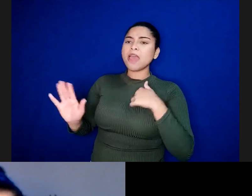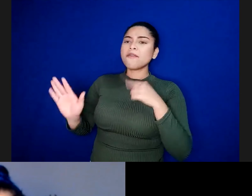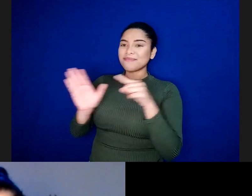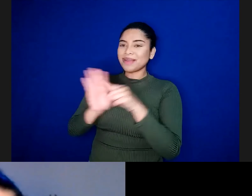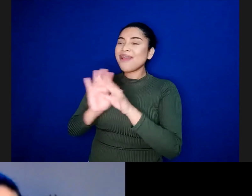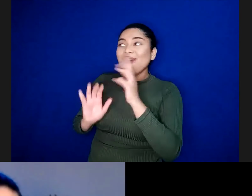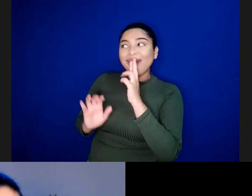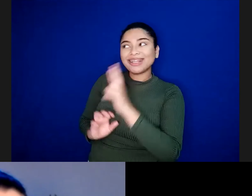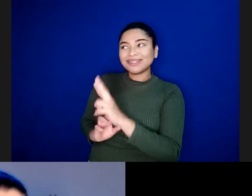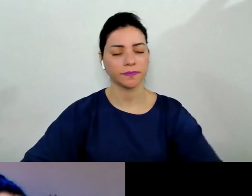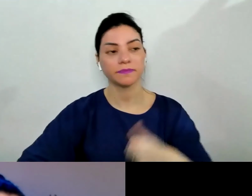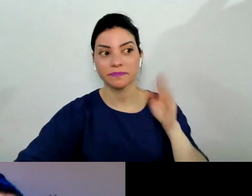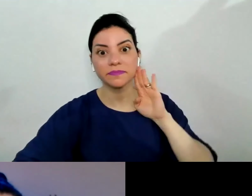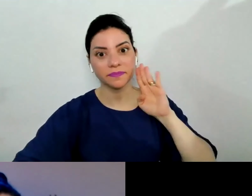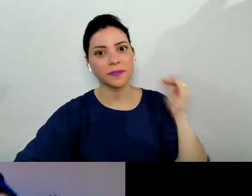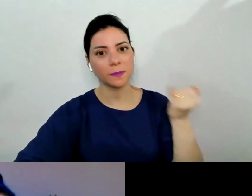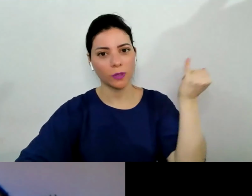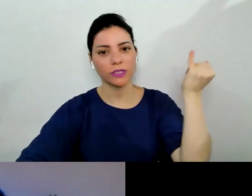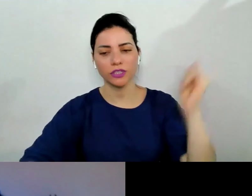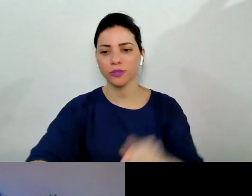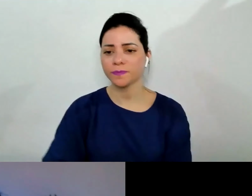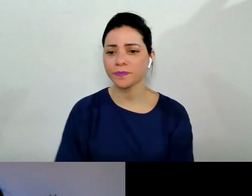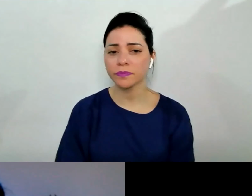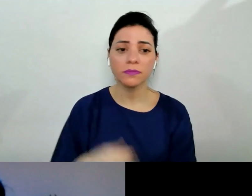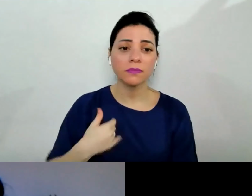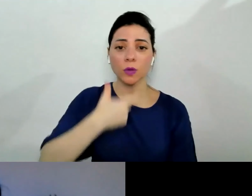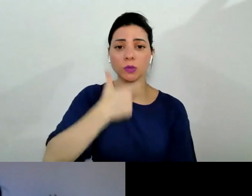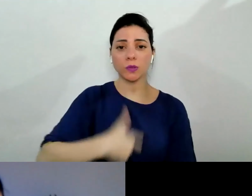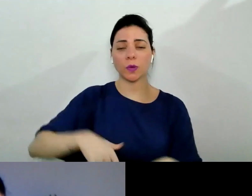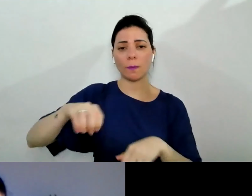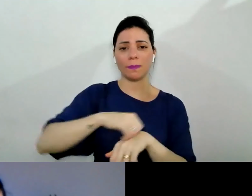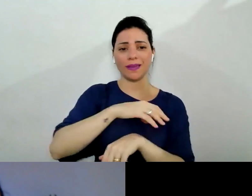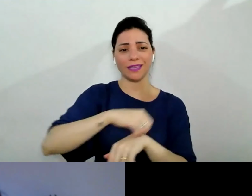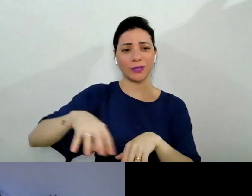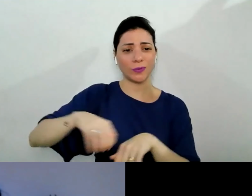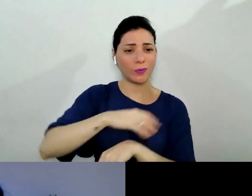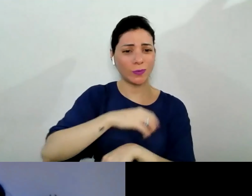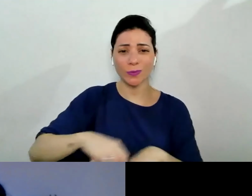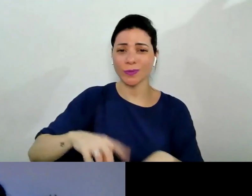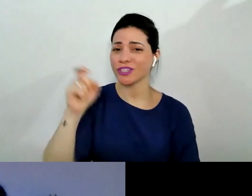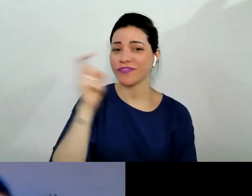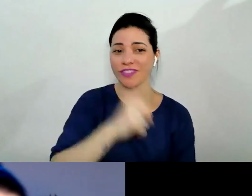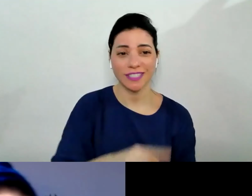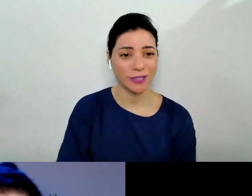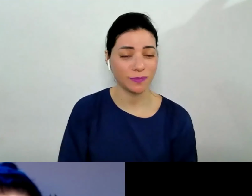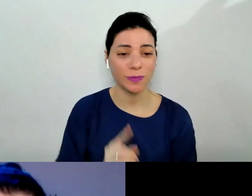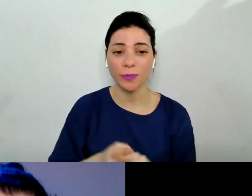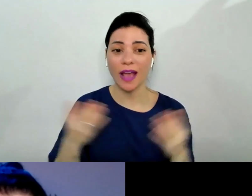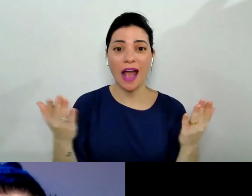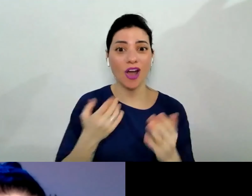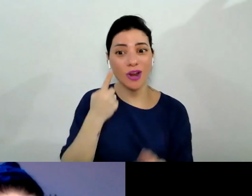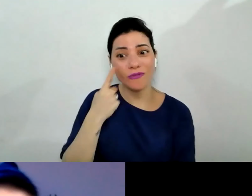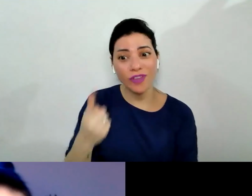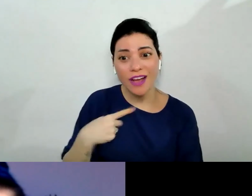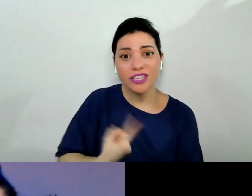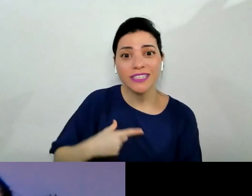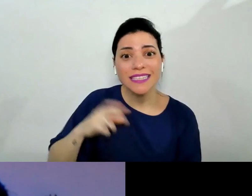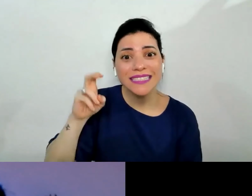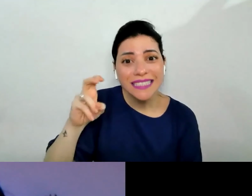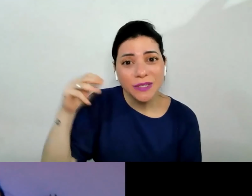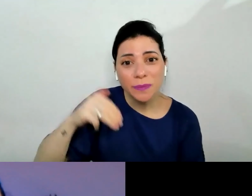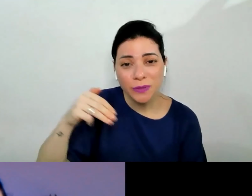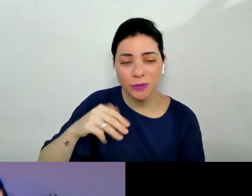legal é legal é legal eu sou o mediador muito do difícil porque agora que eu vi a gente tem cinco minutos